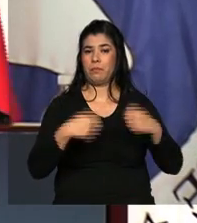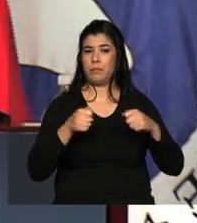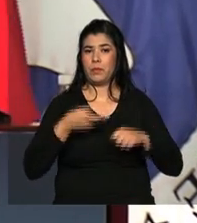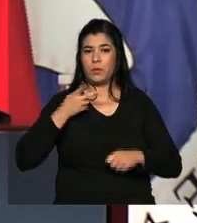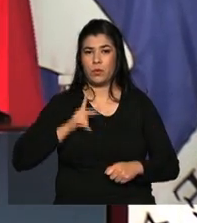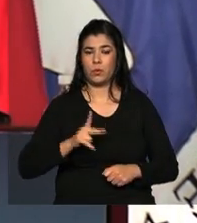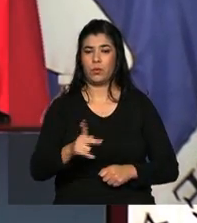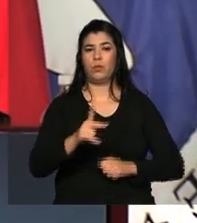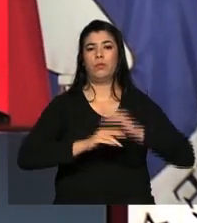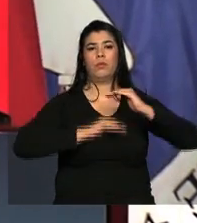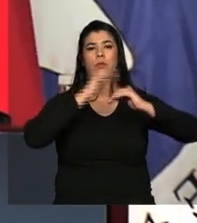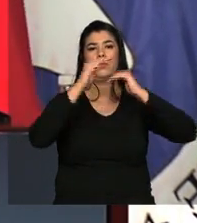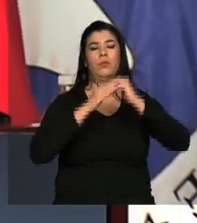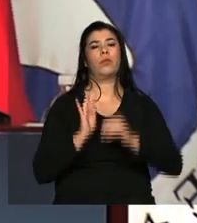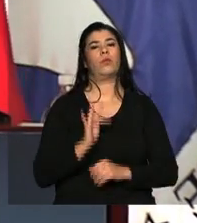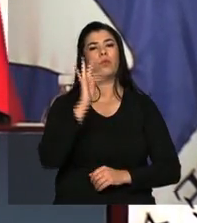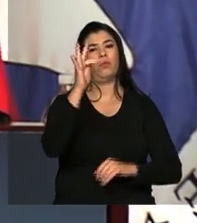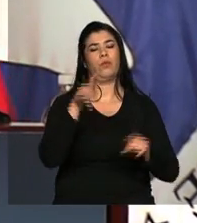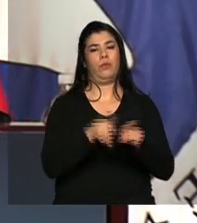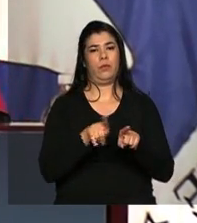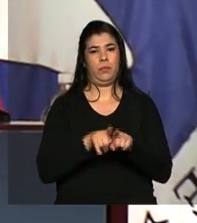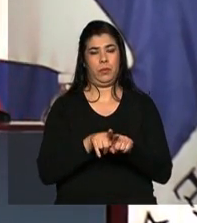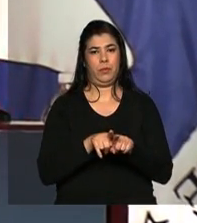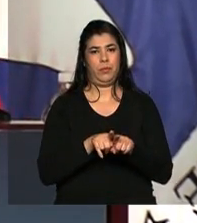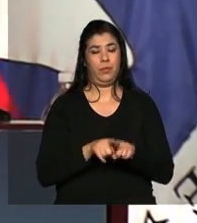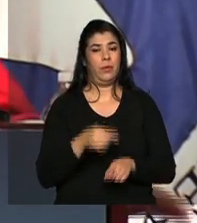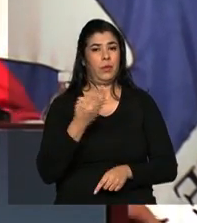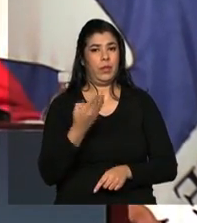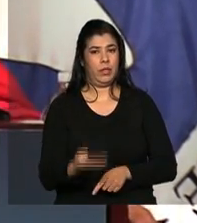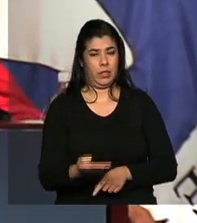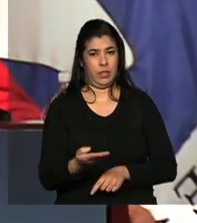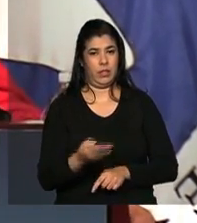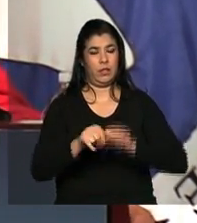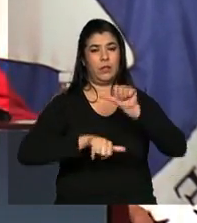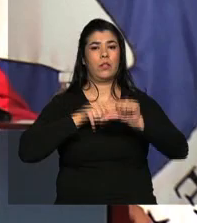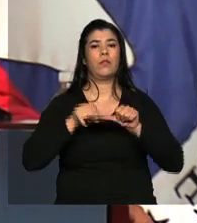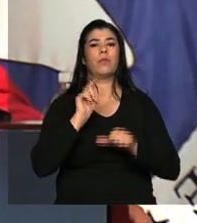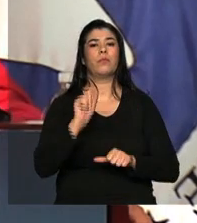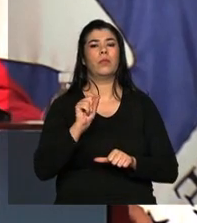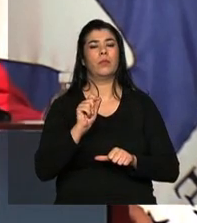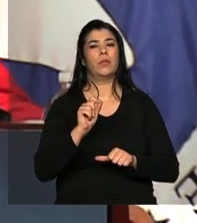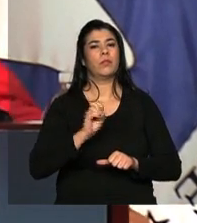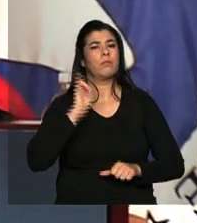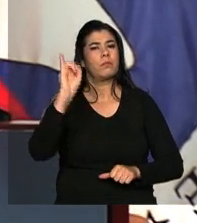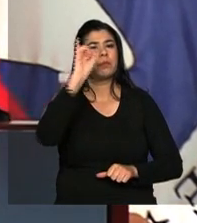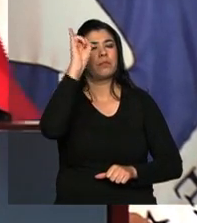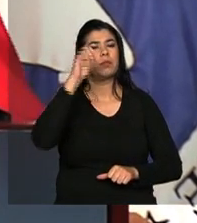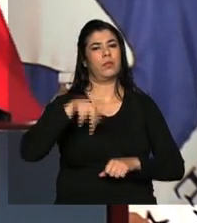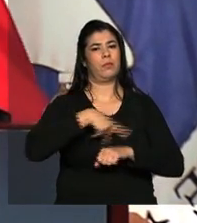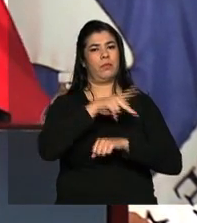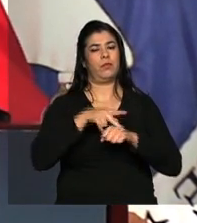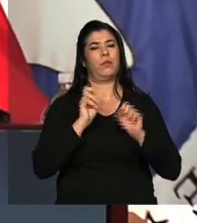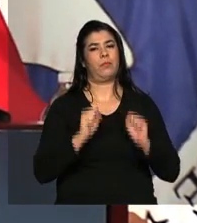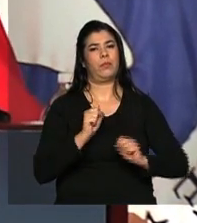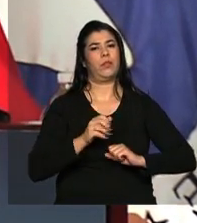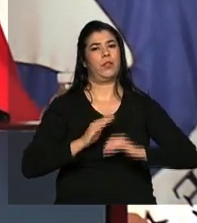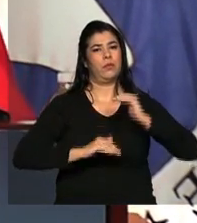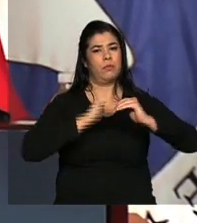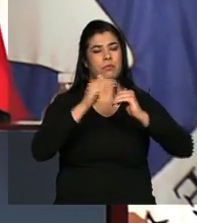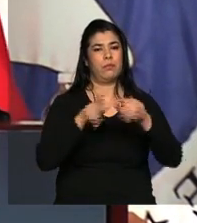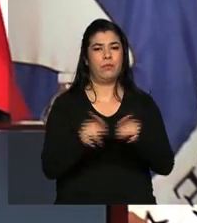continuar crescendo nos próximos anos. E isto se torna um imperativo para o país poder